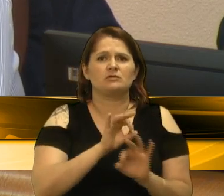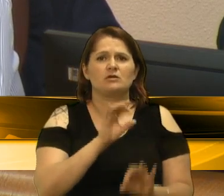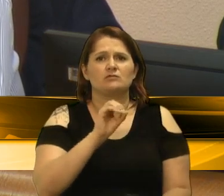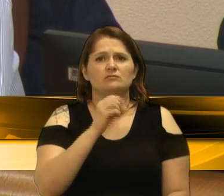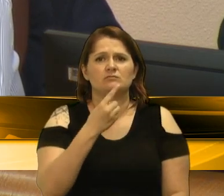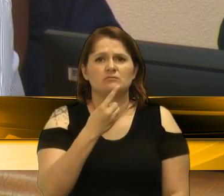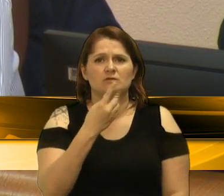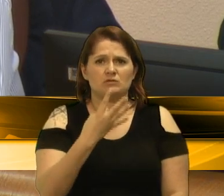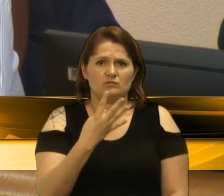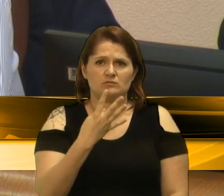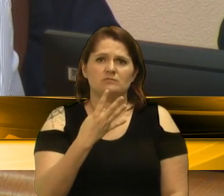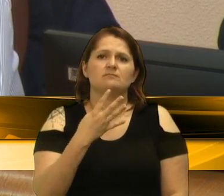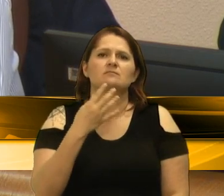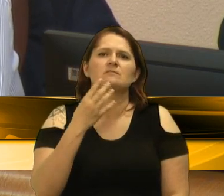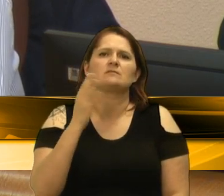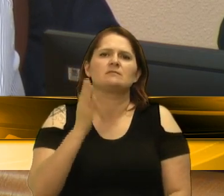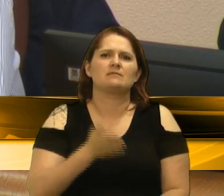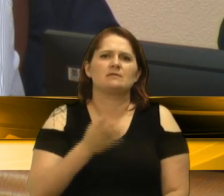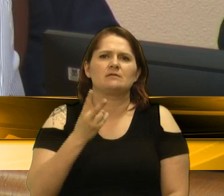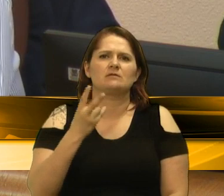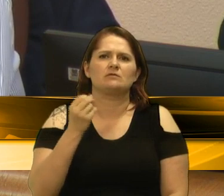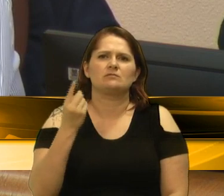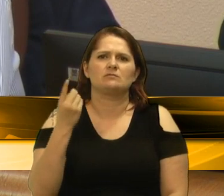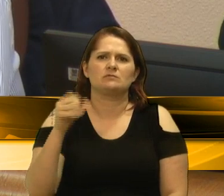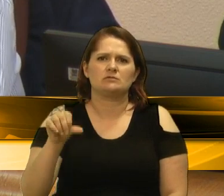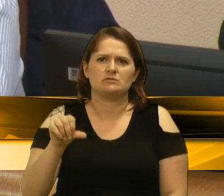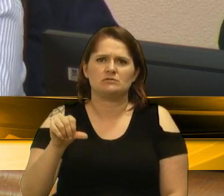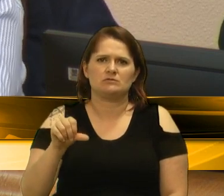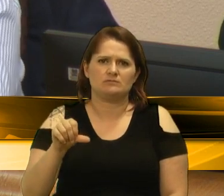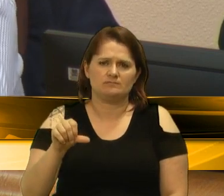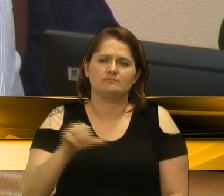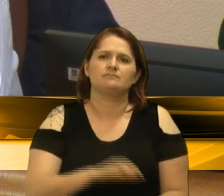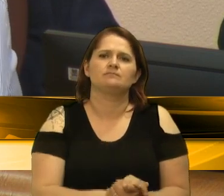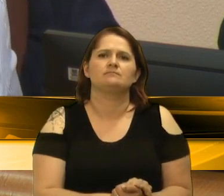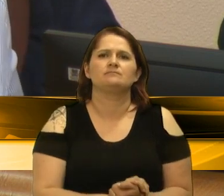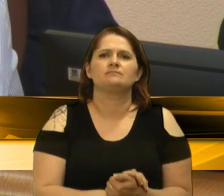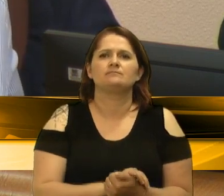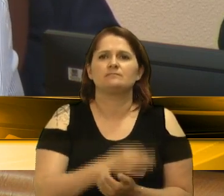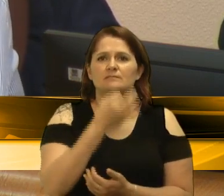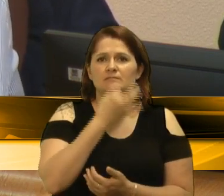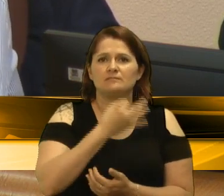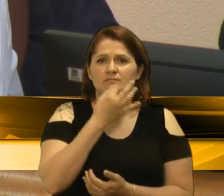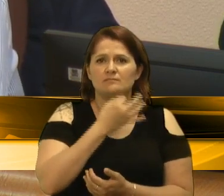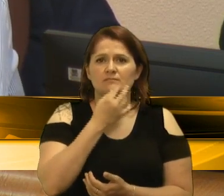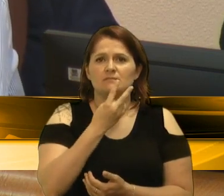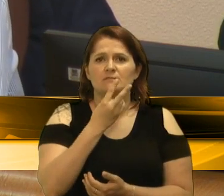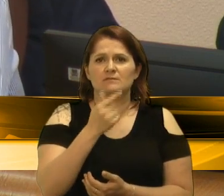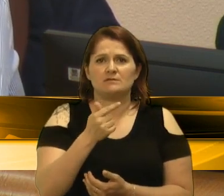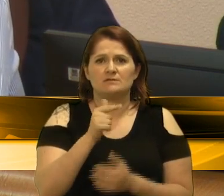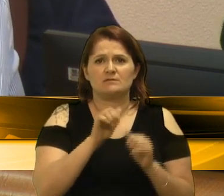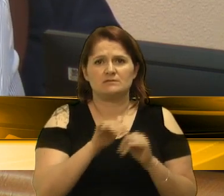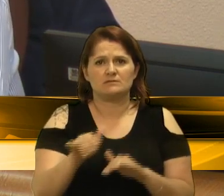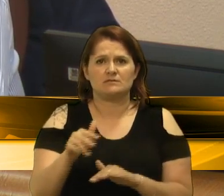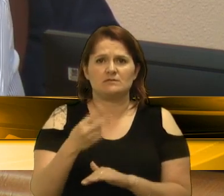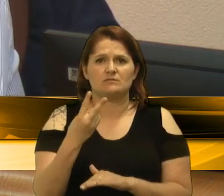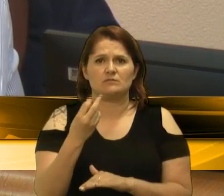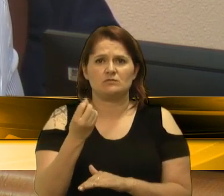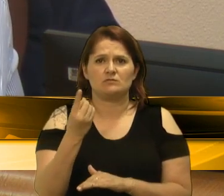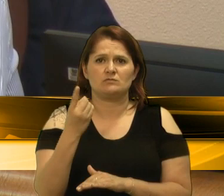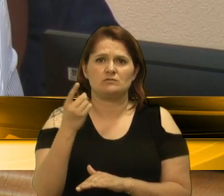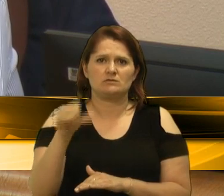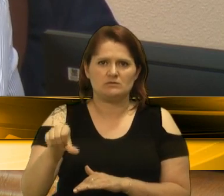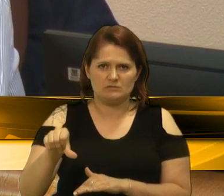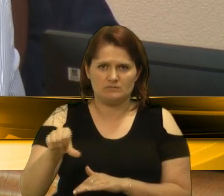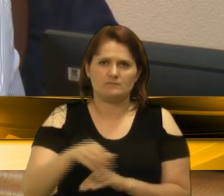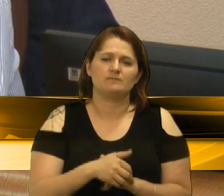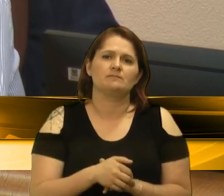14/2019, contido no processo 161/2019. Caxias do Sul, 27 de setembro de 2019, 144 anos da colonização e 129 anos da